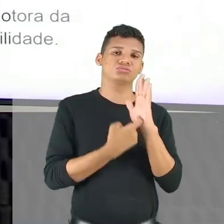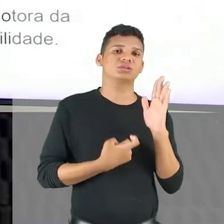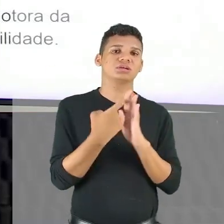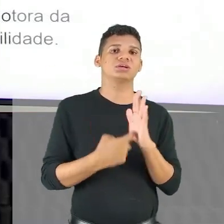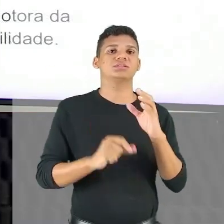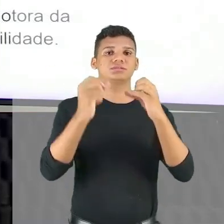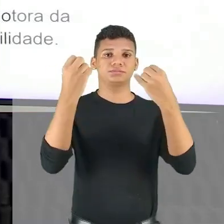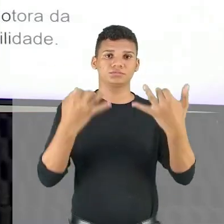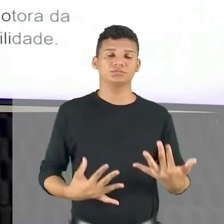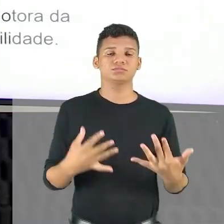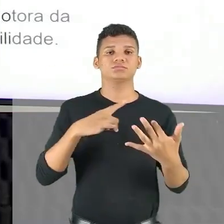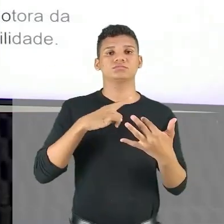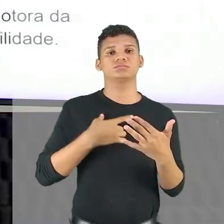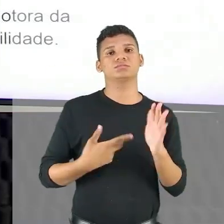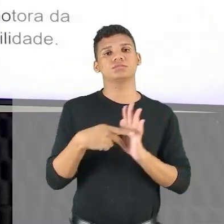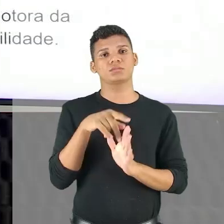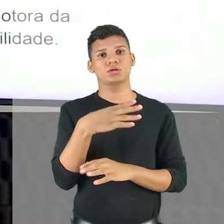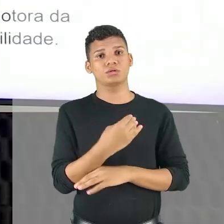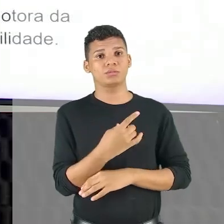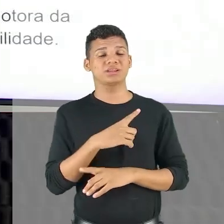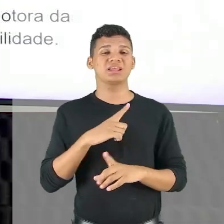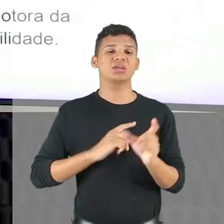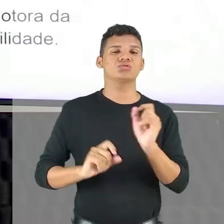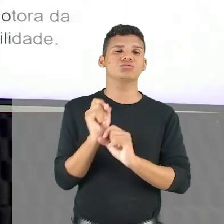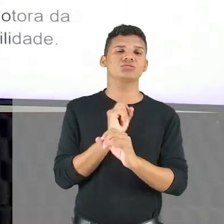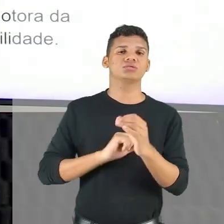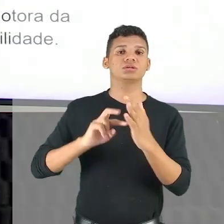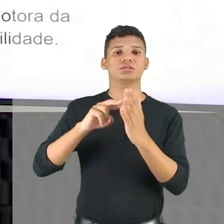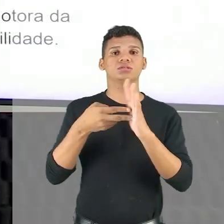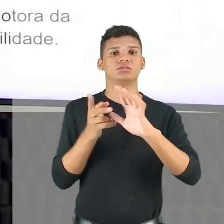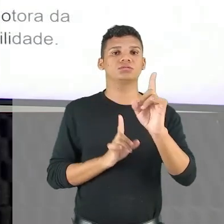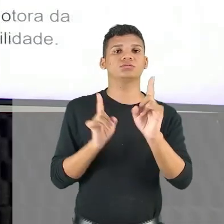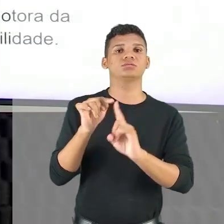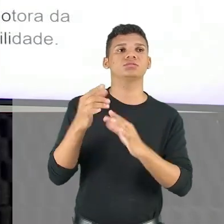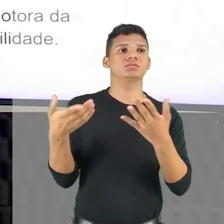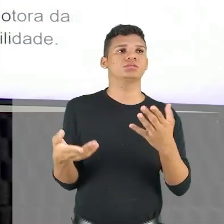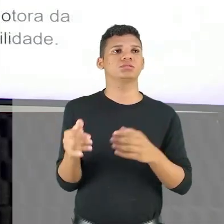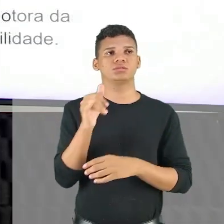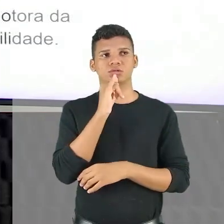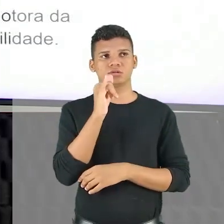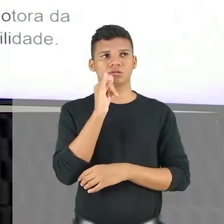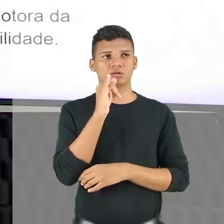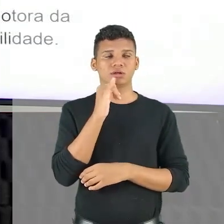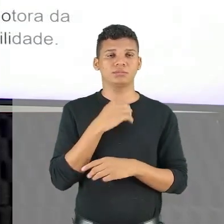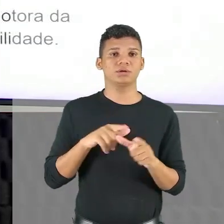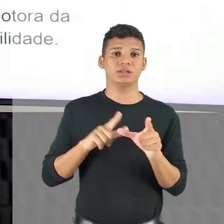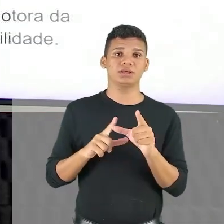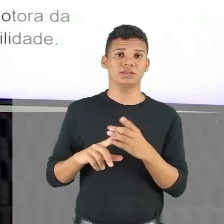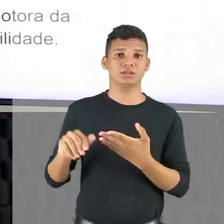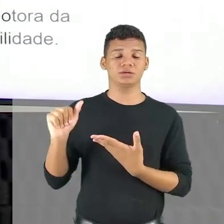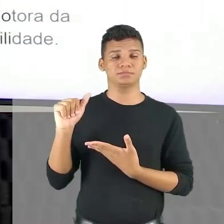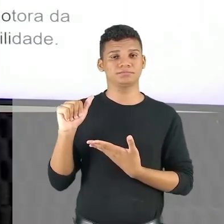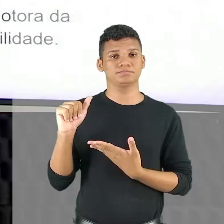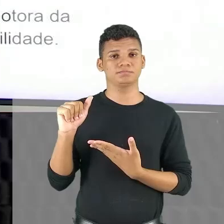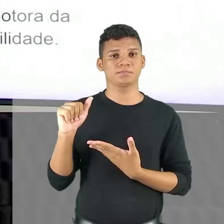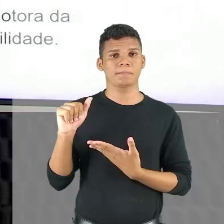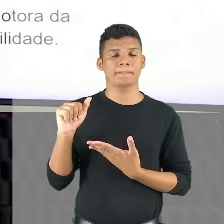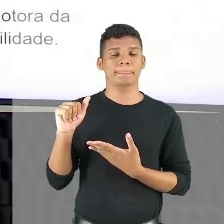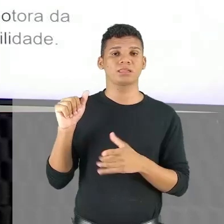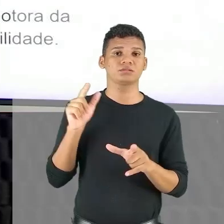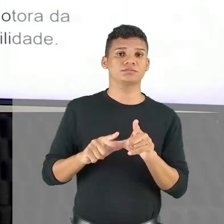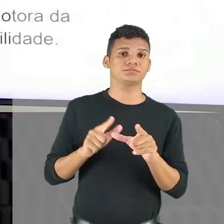campanha de amamentação tem como finalidade incluir enunciador no discurso para expressar formalidade.